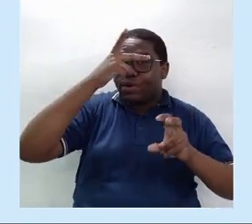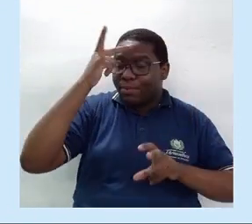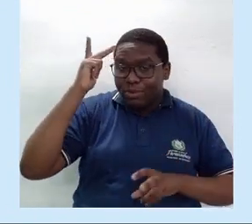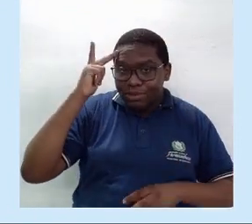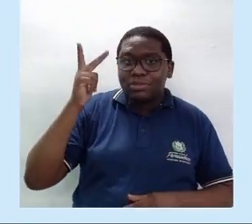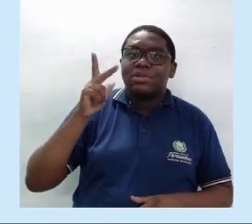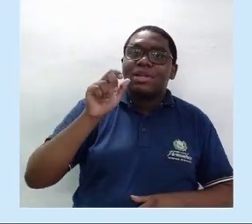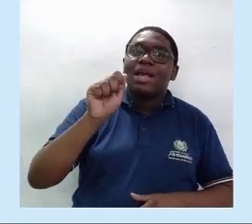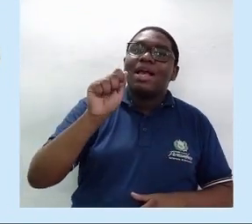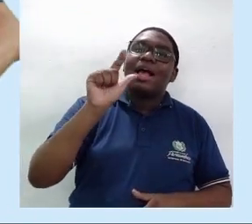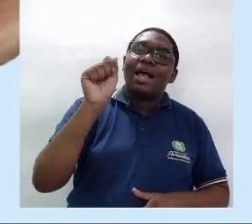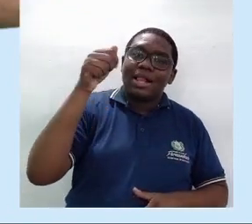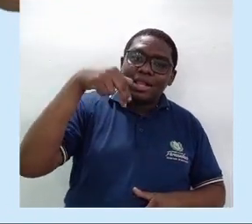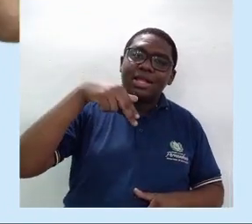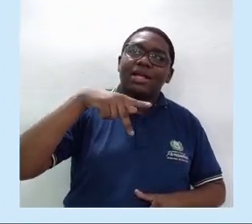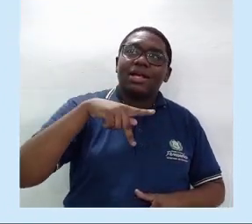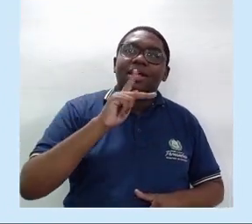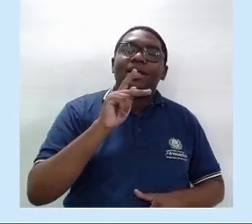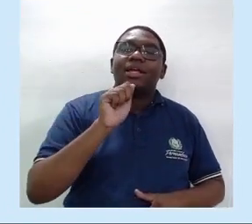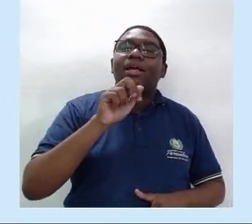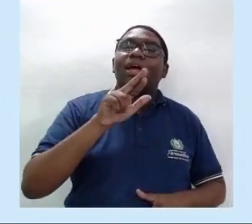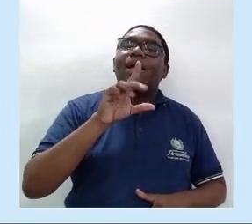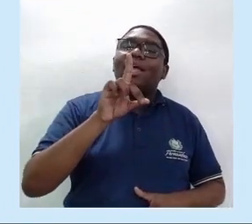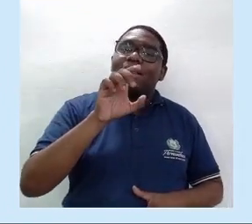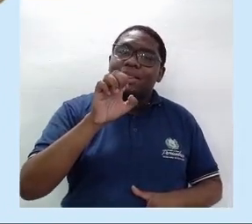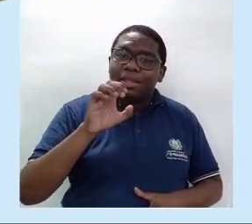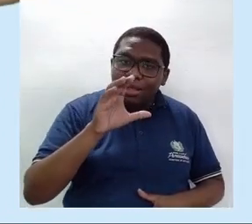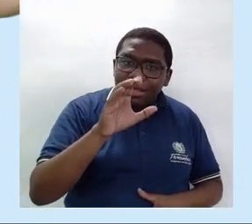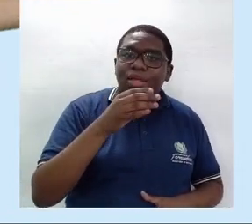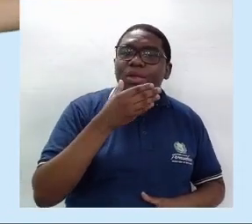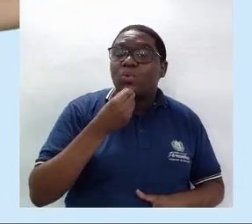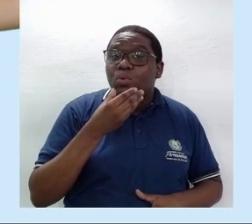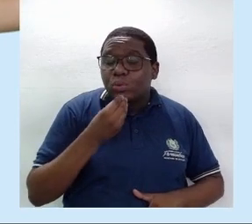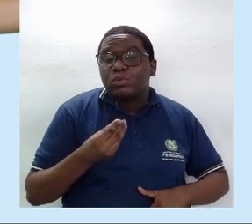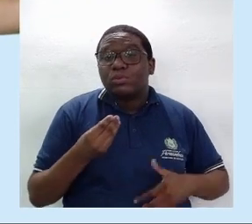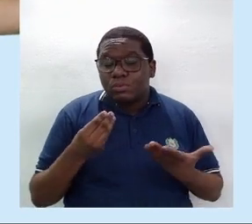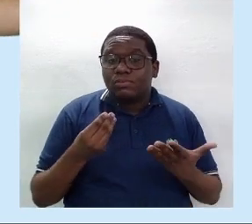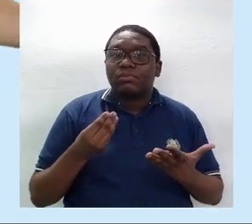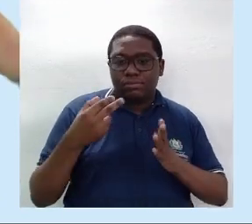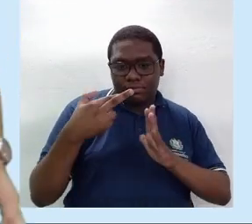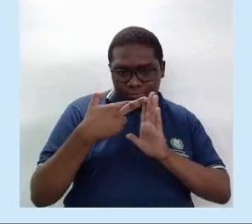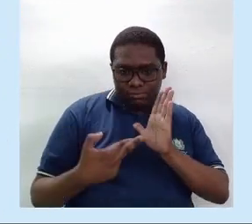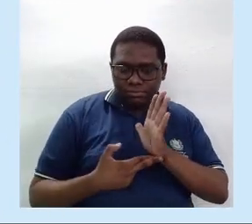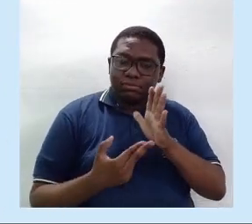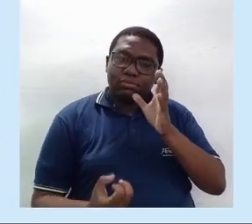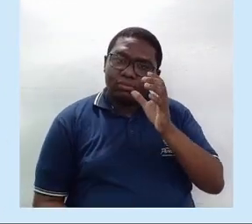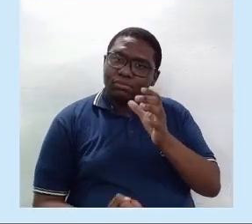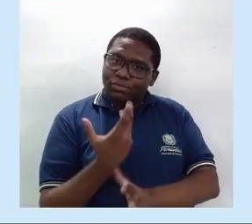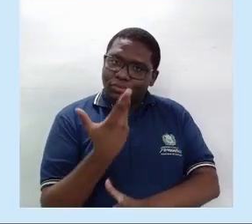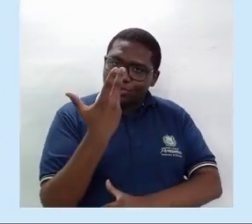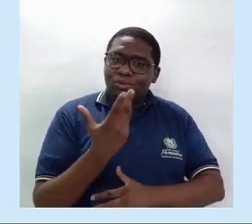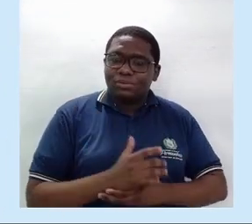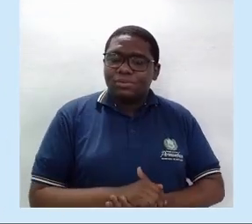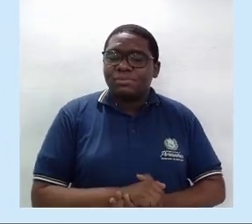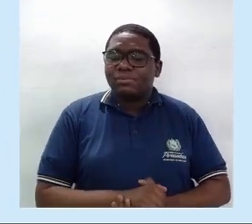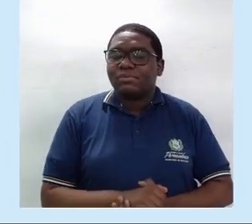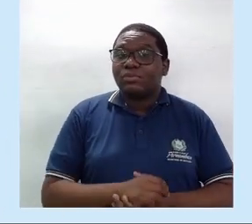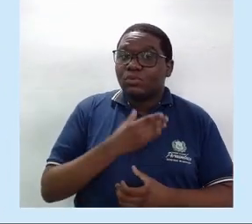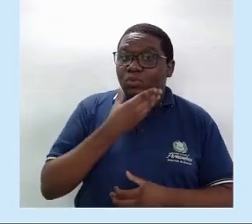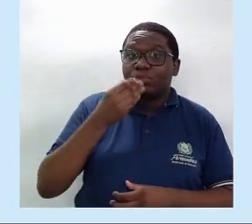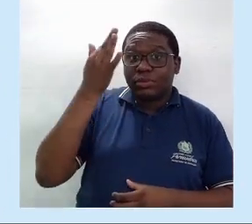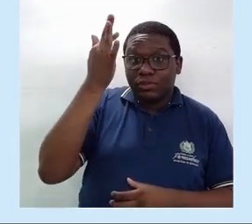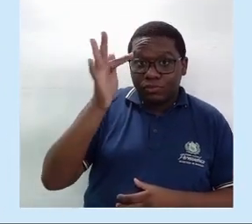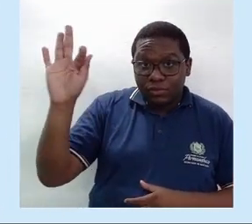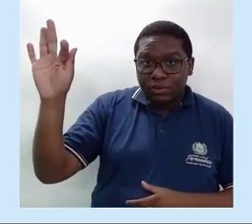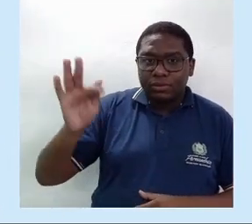Allan Kardec e notabilizou-se como codificador dessa doutrina. Então vejam só, ele é